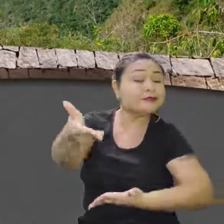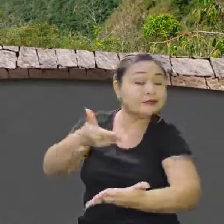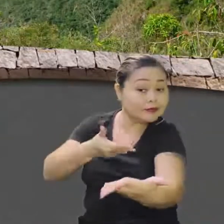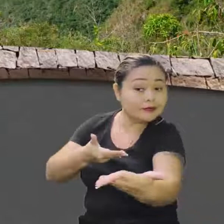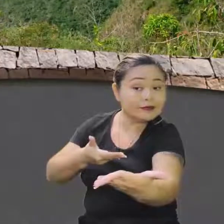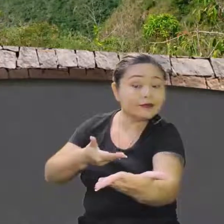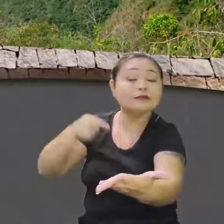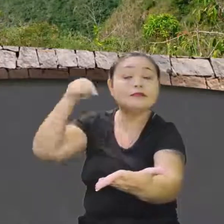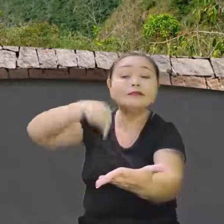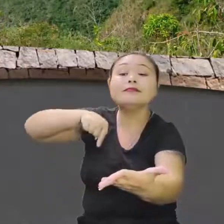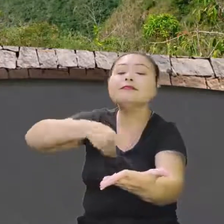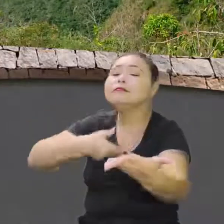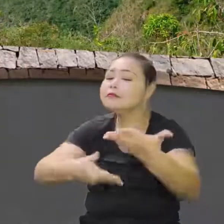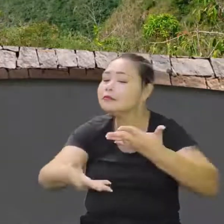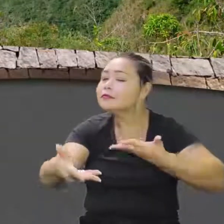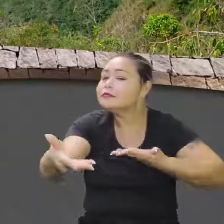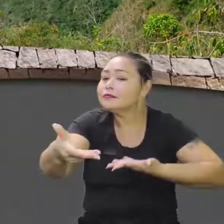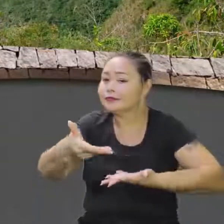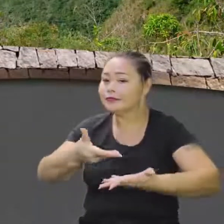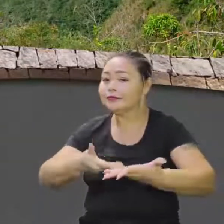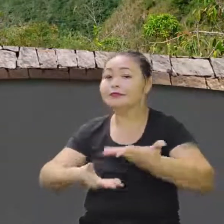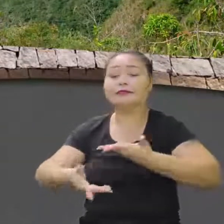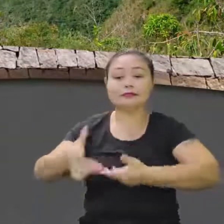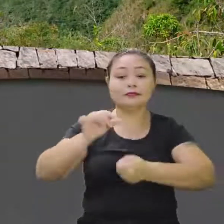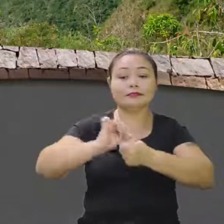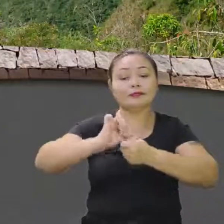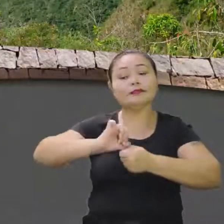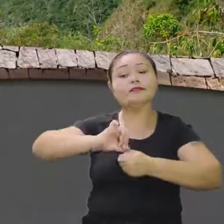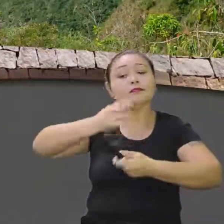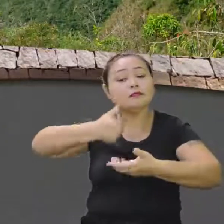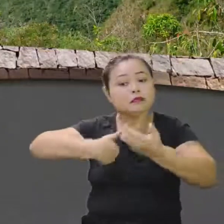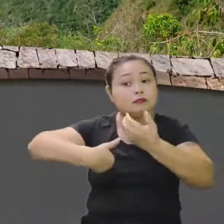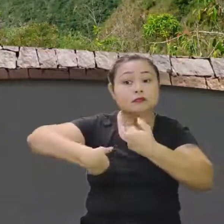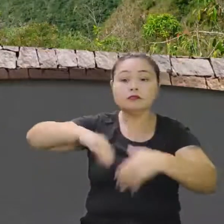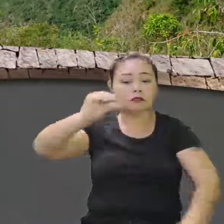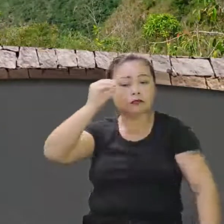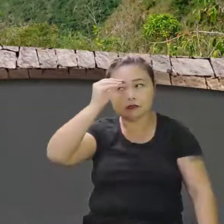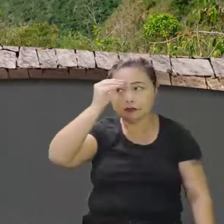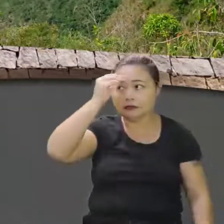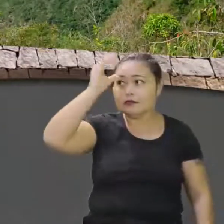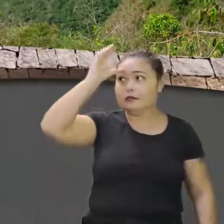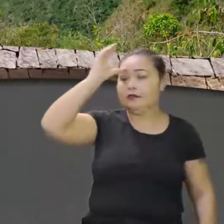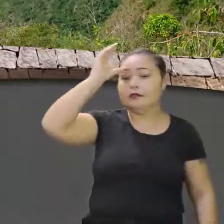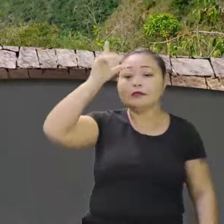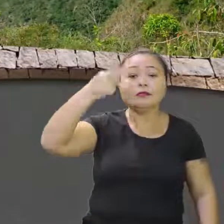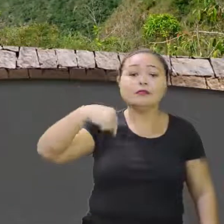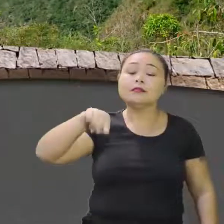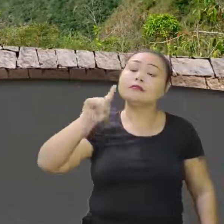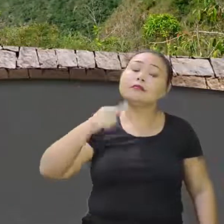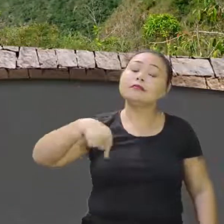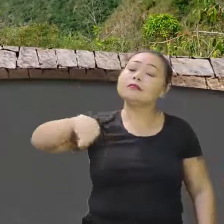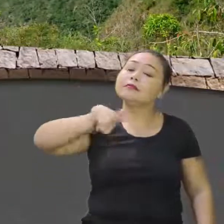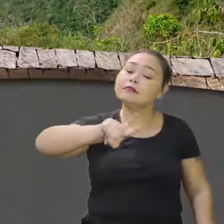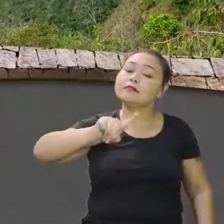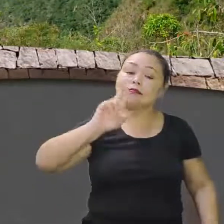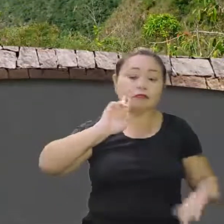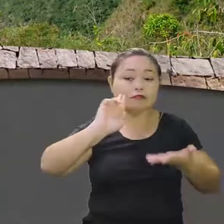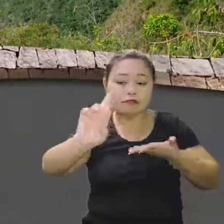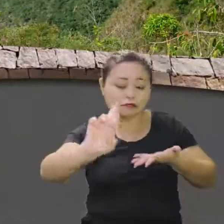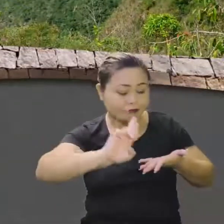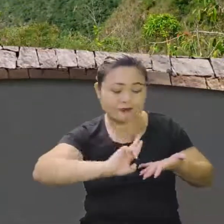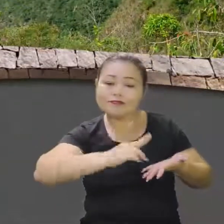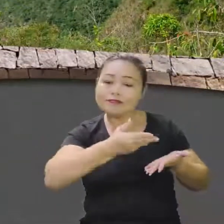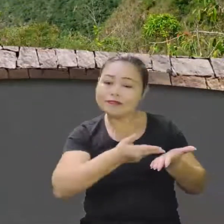e nesta harmonia nós tivemos um grande conhecimento e eu sei que vocês vão dar o nosso